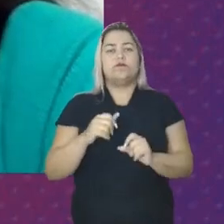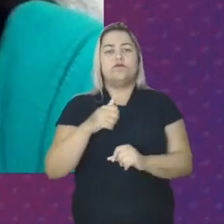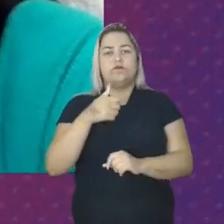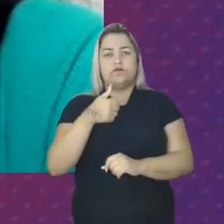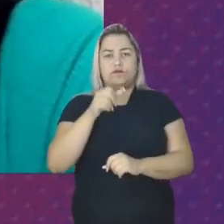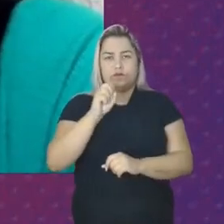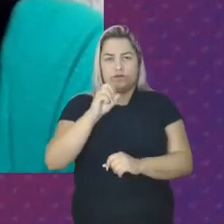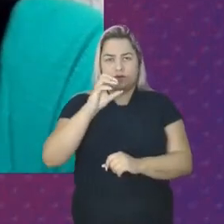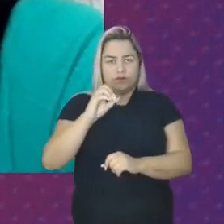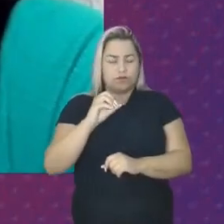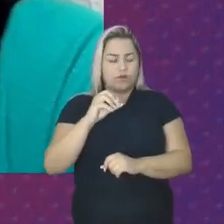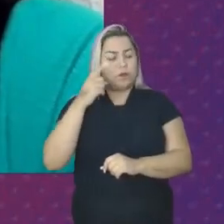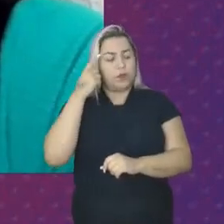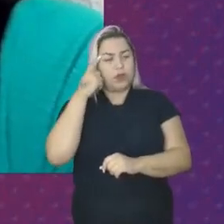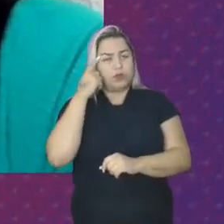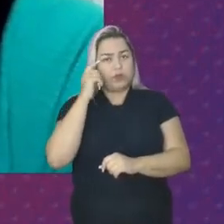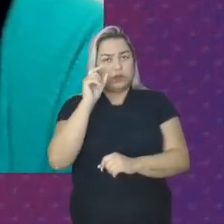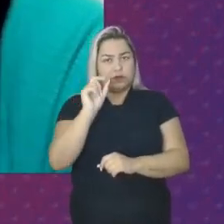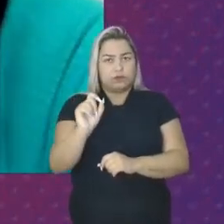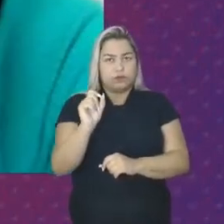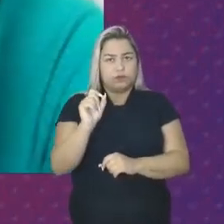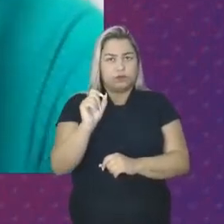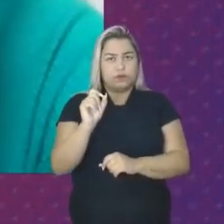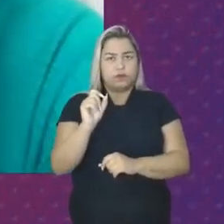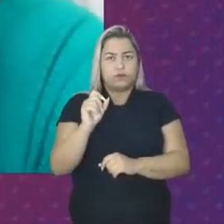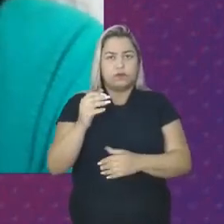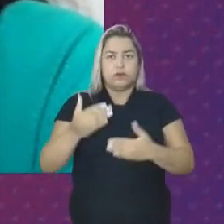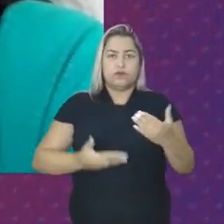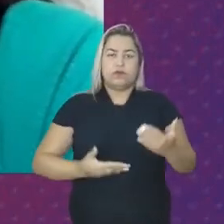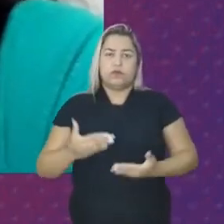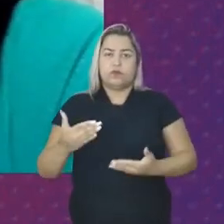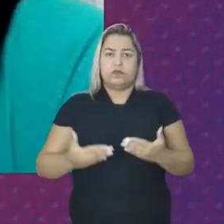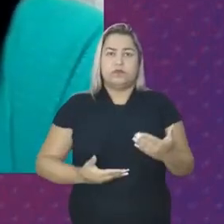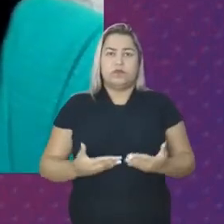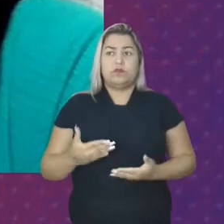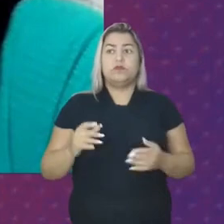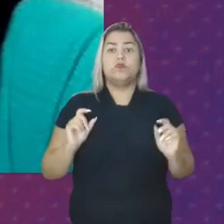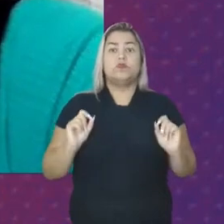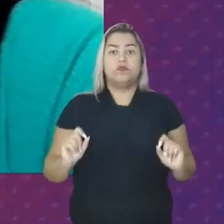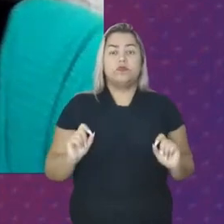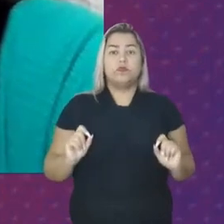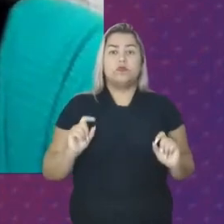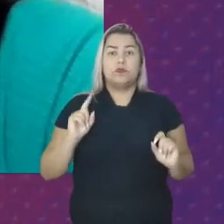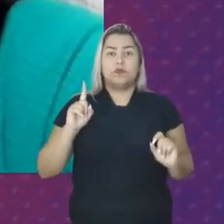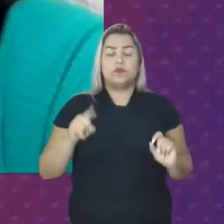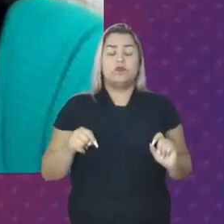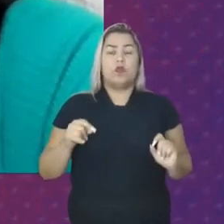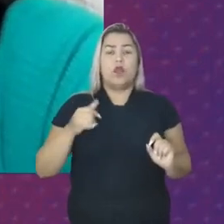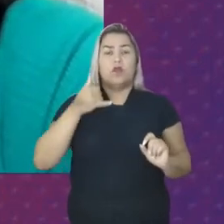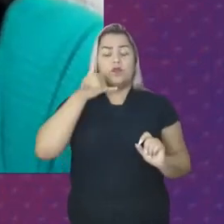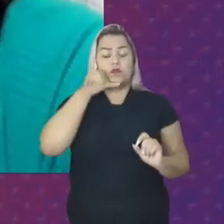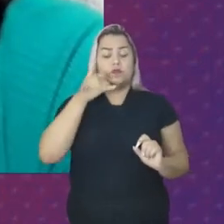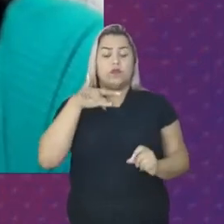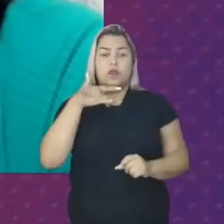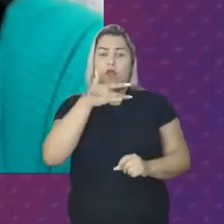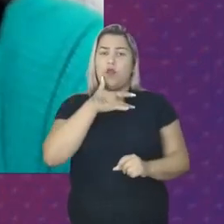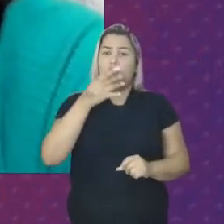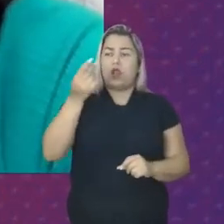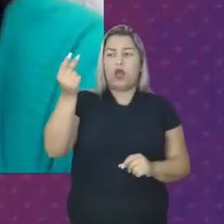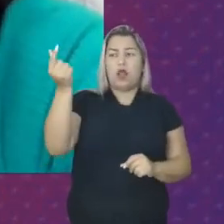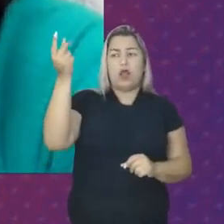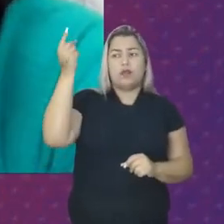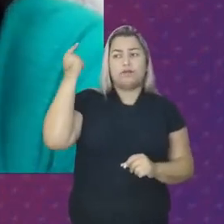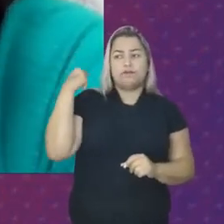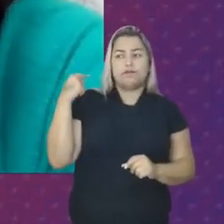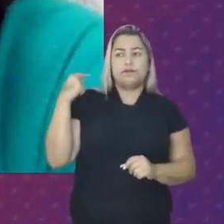180, pensava-se em um serviço próximo ao que era o Disque Saúde na época, né?